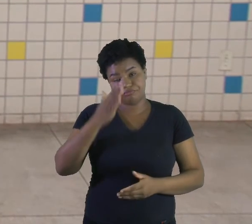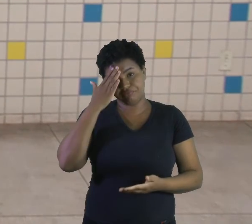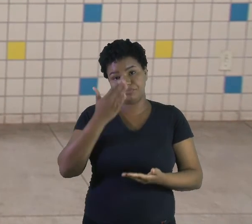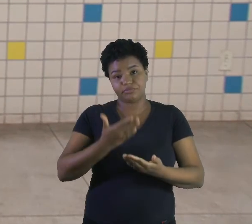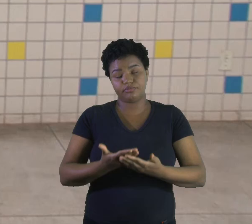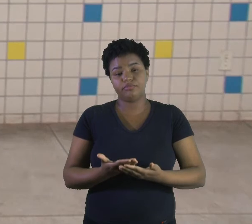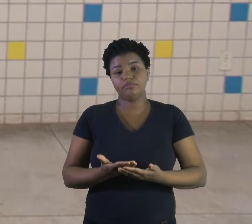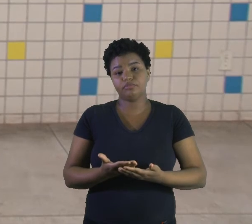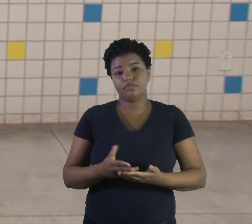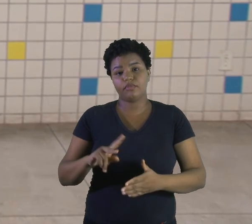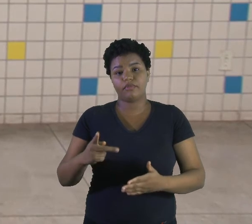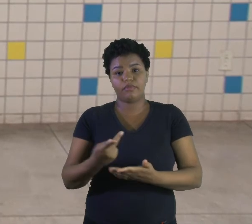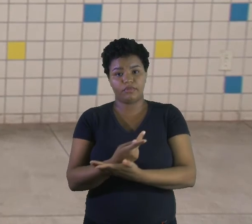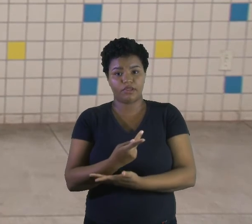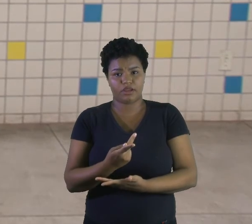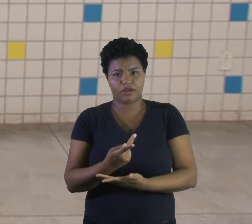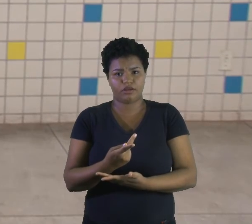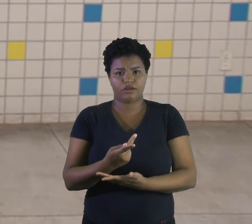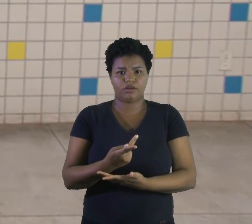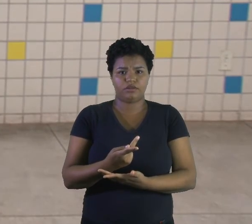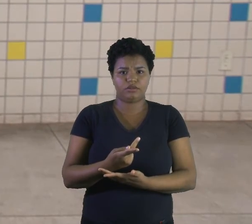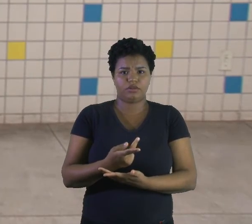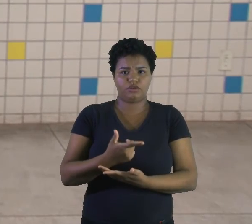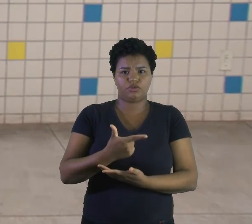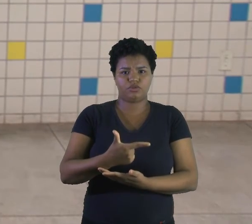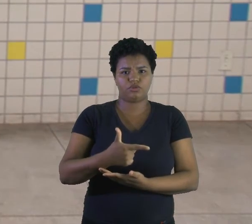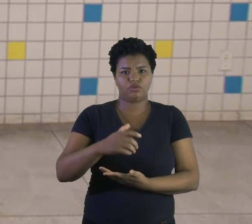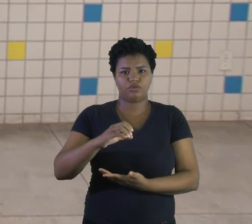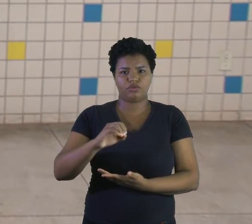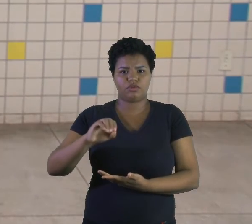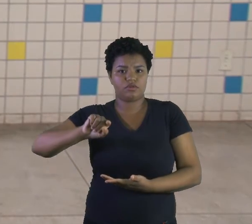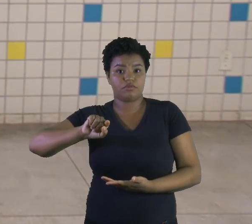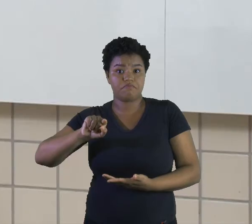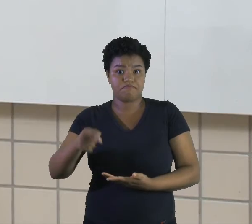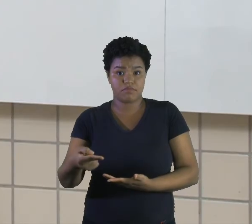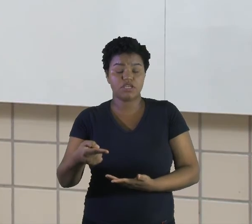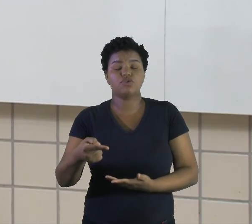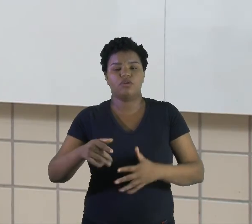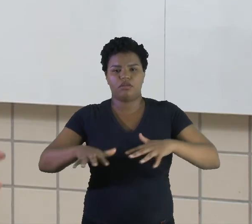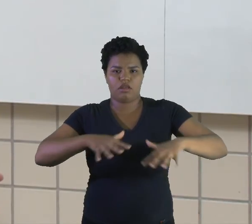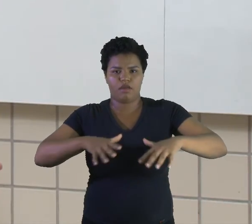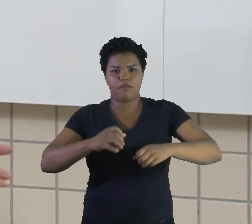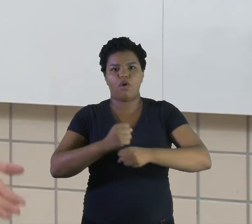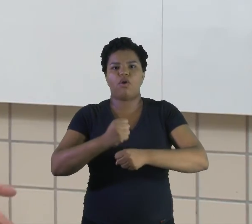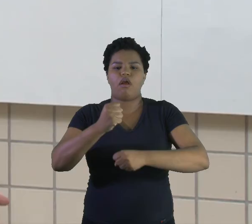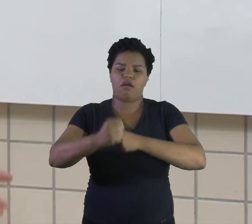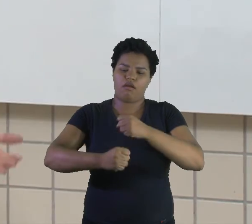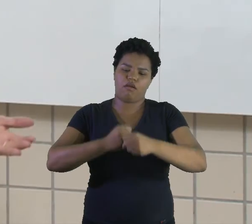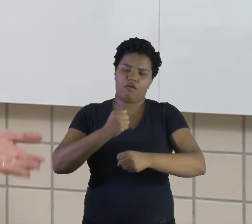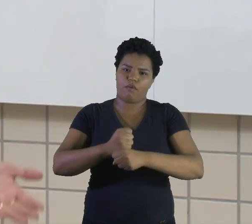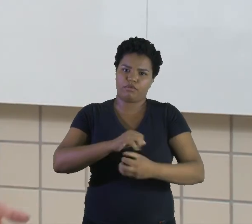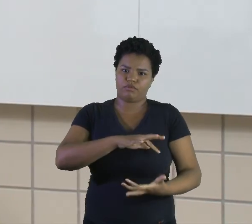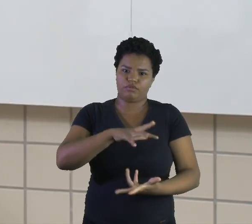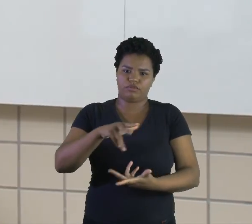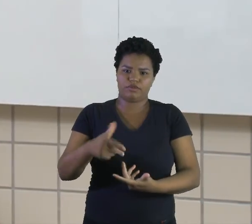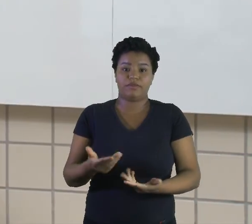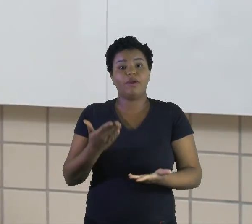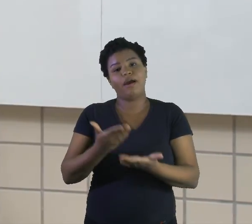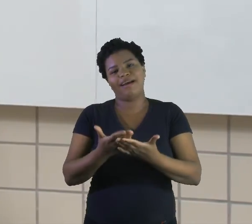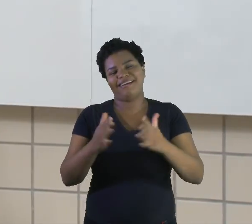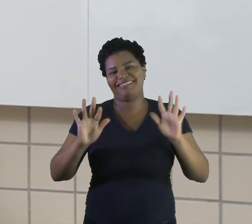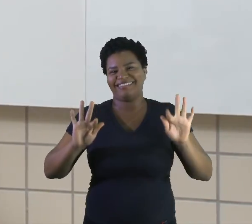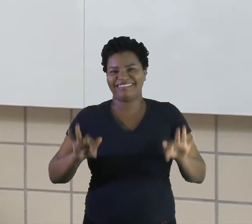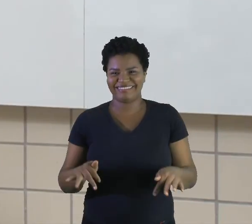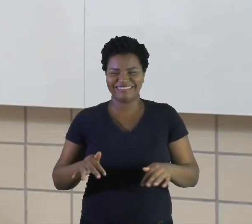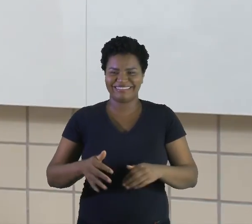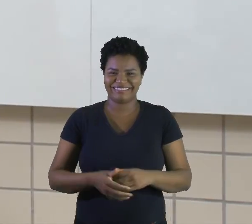Acredita-se que aconteça em torno de 200 mil terremotos anualmente no planeta. Mais uma aula nossa está chegando ao fim,